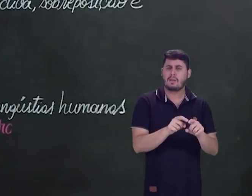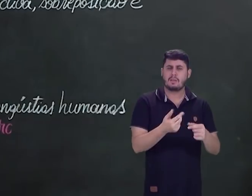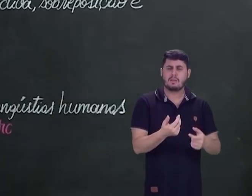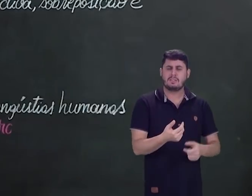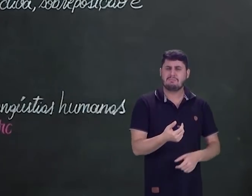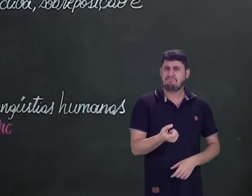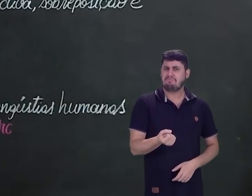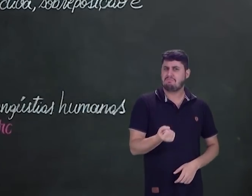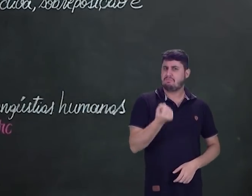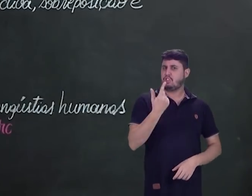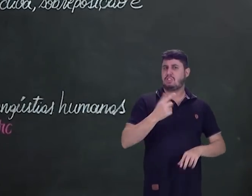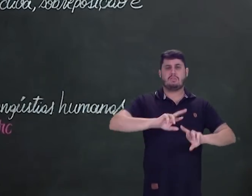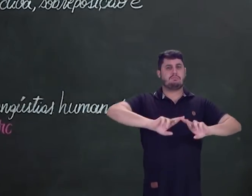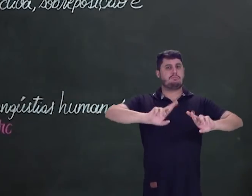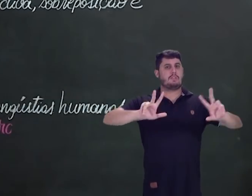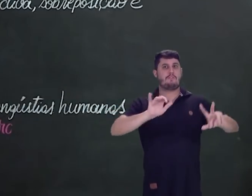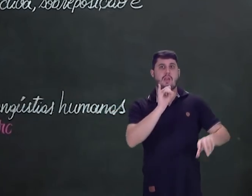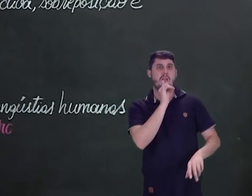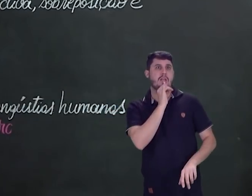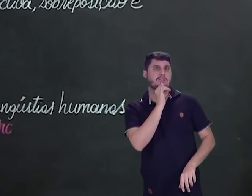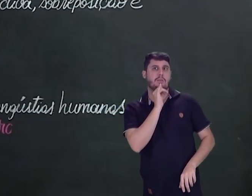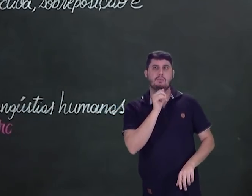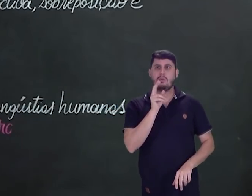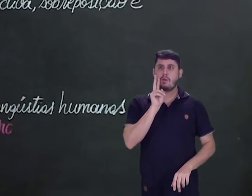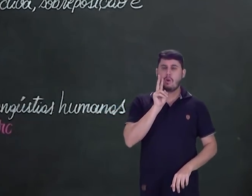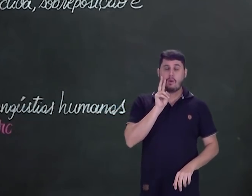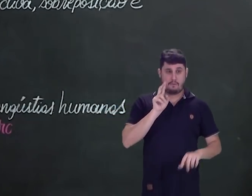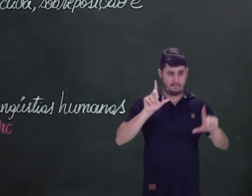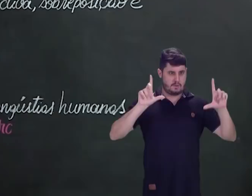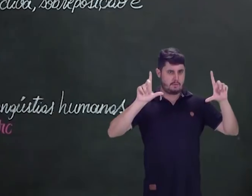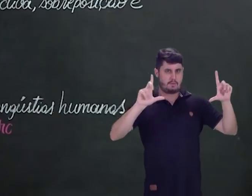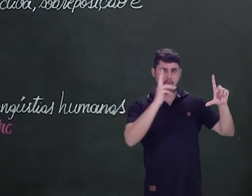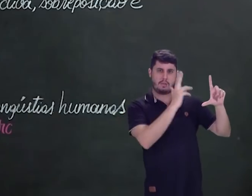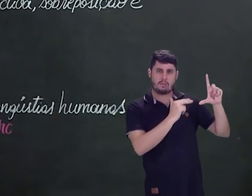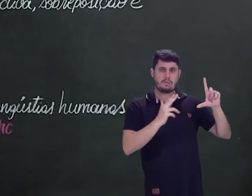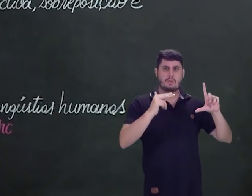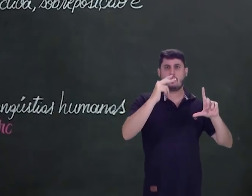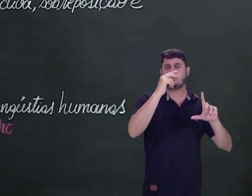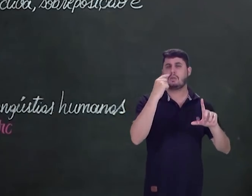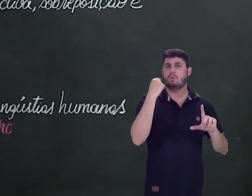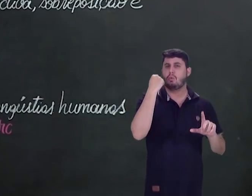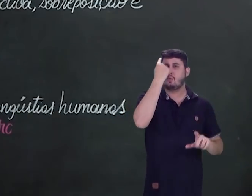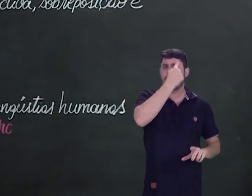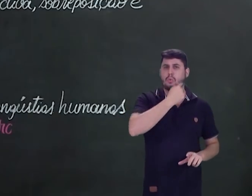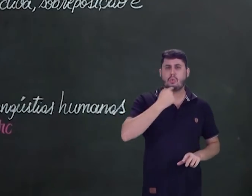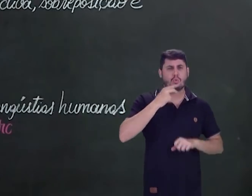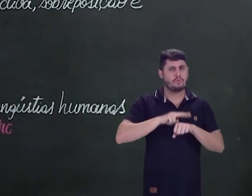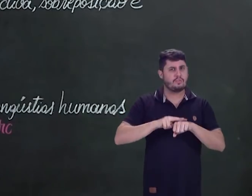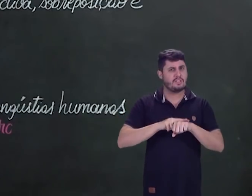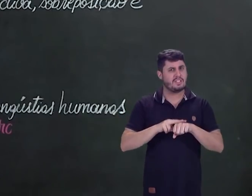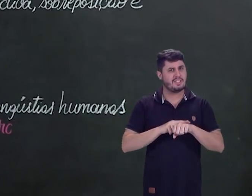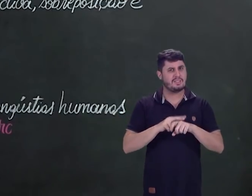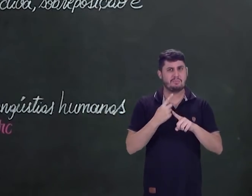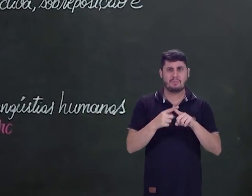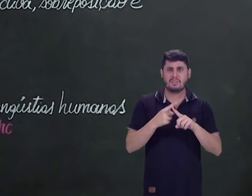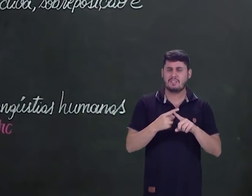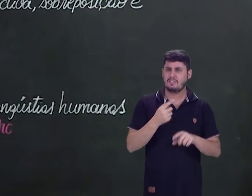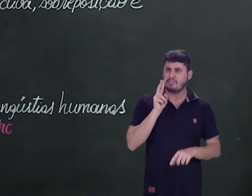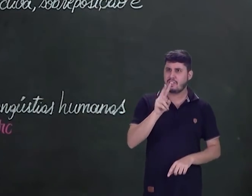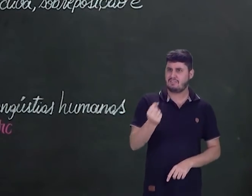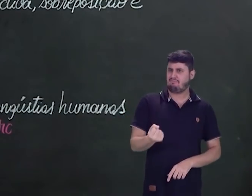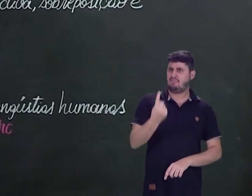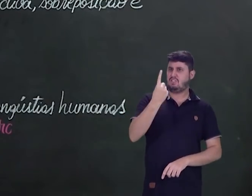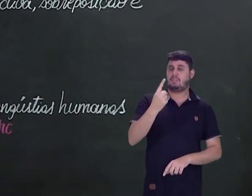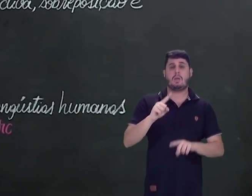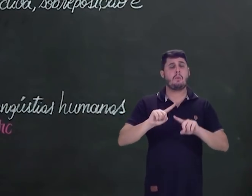irreais. De repente você olha lá para a pintura e vê um rosto esverdeado, né, como o Henri Matisse fez. Então era muito estranho, né, no começo,